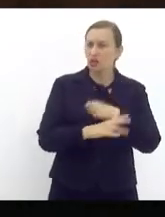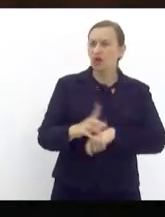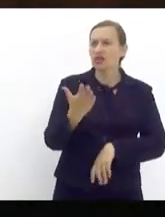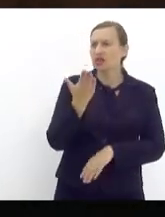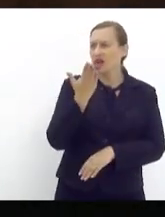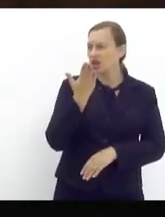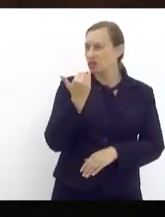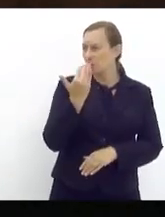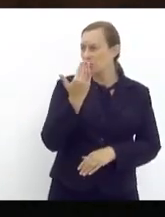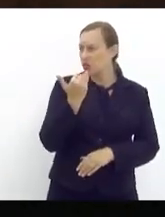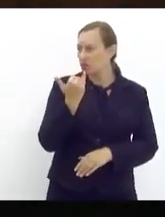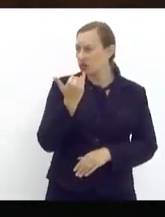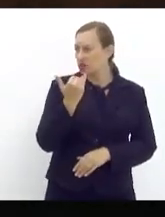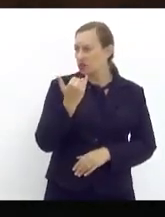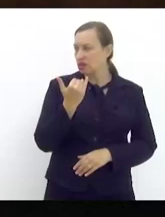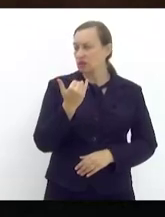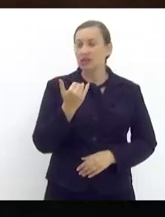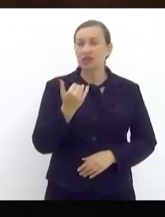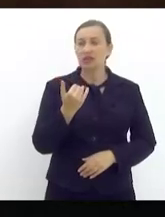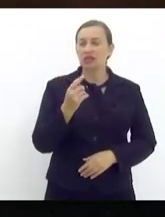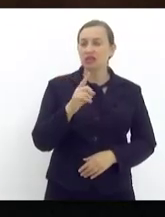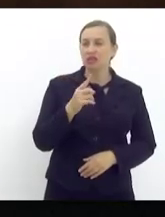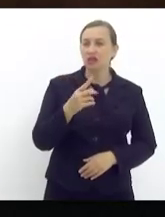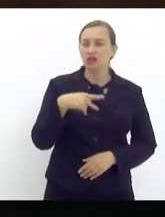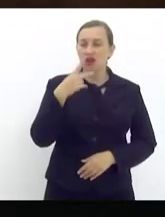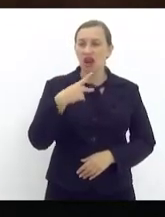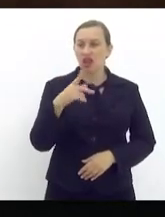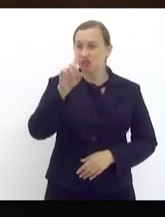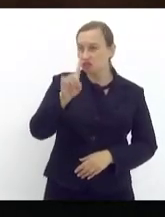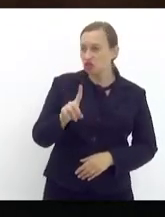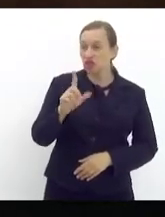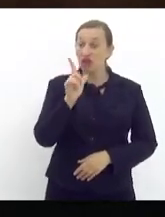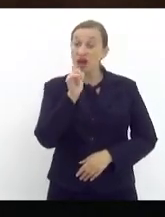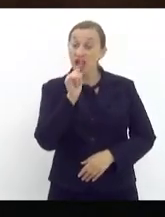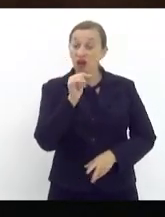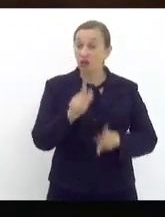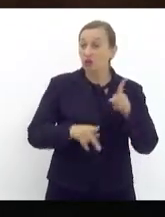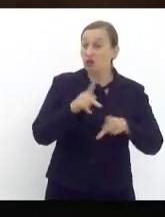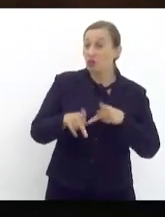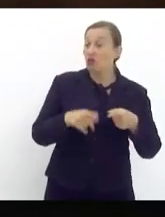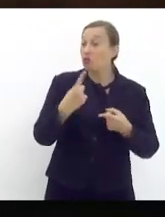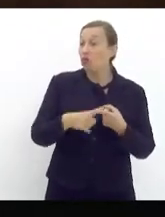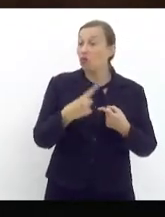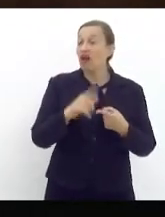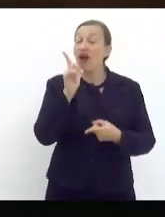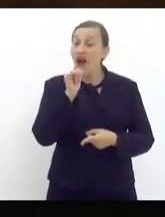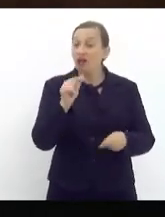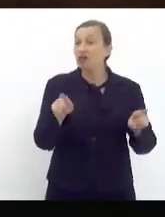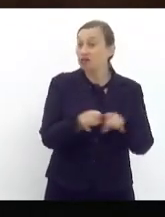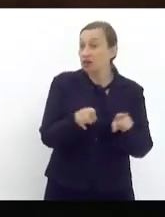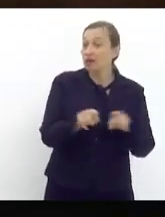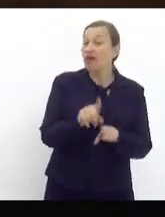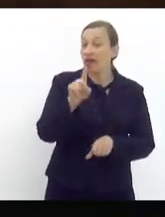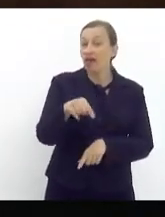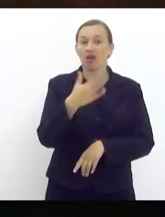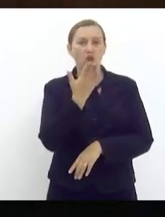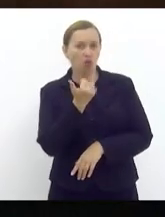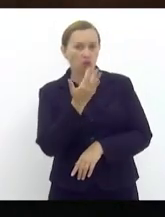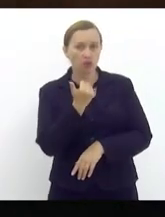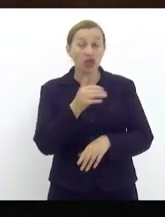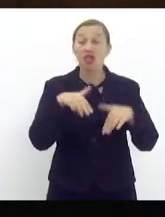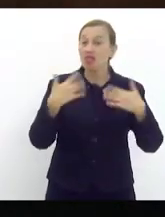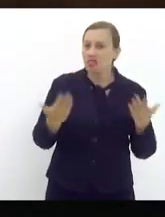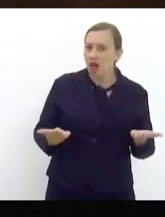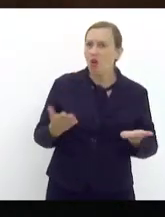alimentar sem o direito à água do povo, porque água também é alimento. Então,